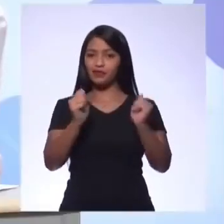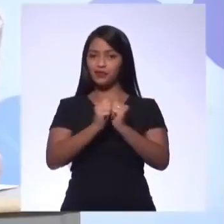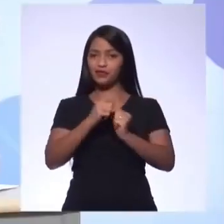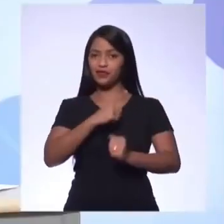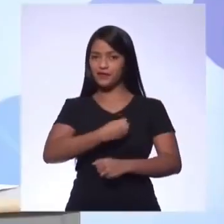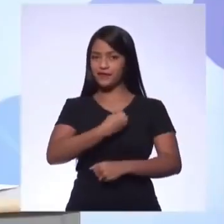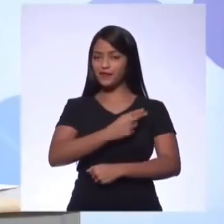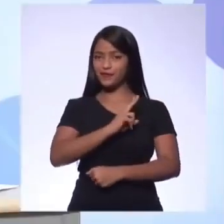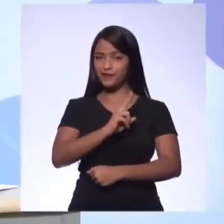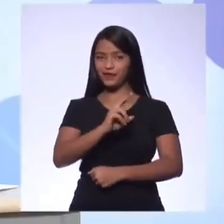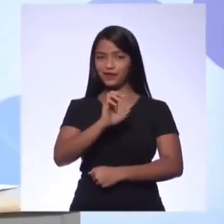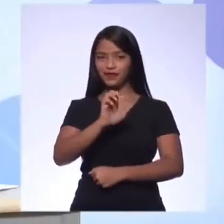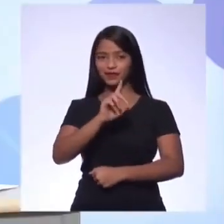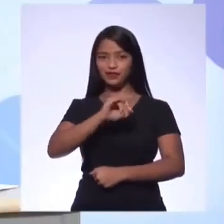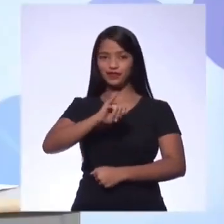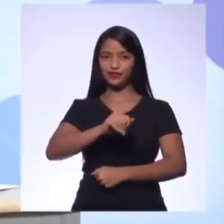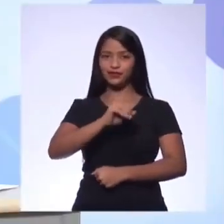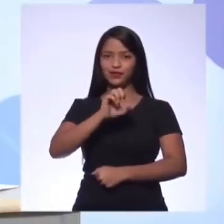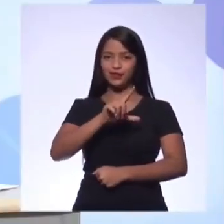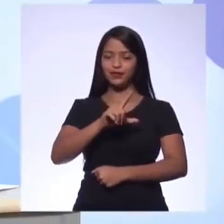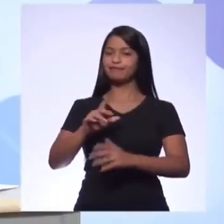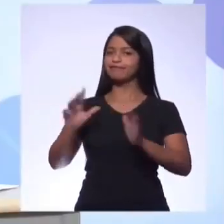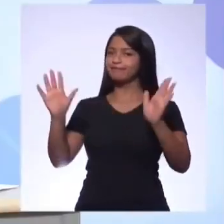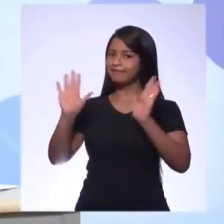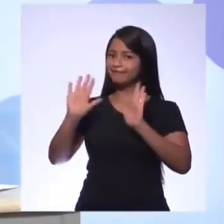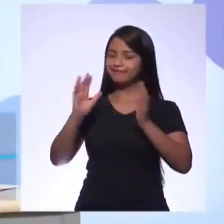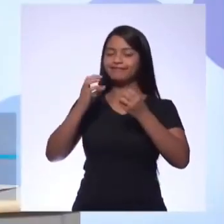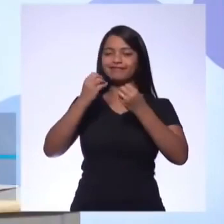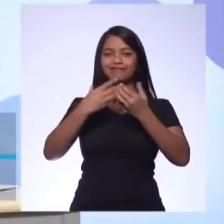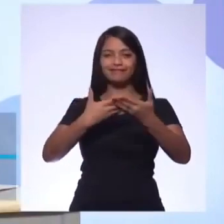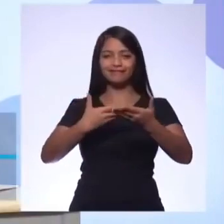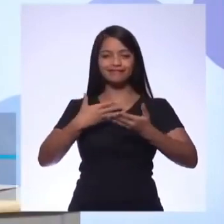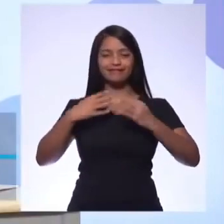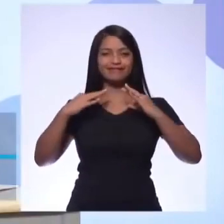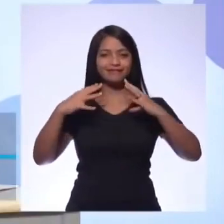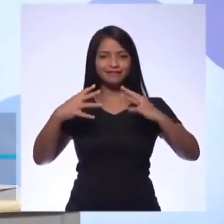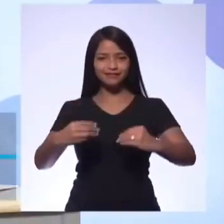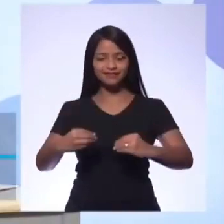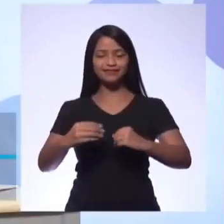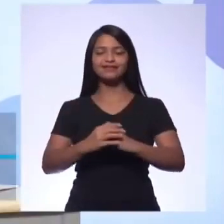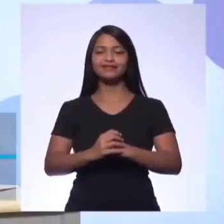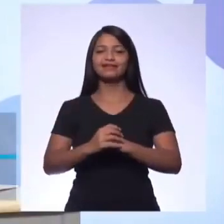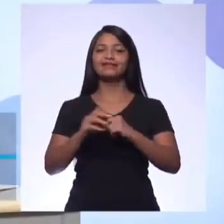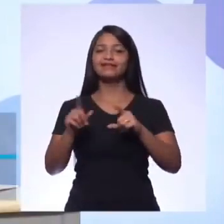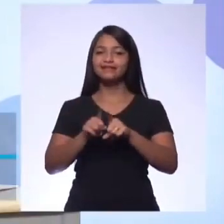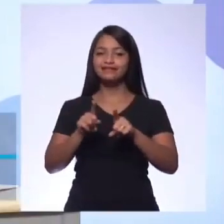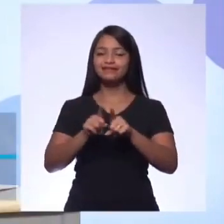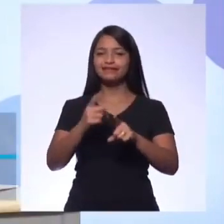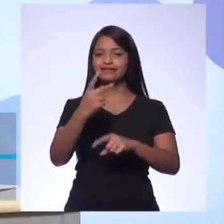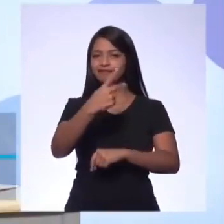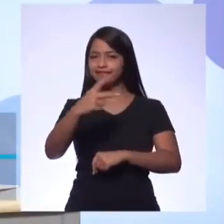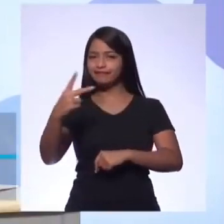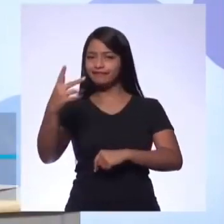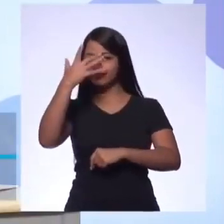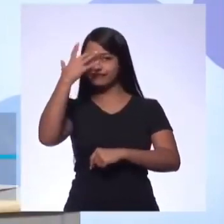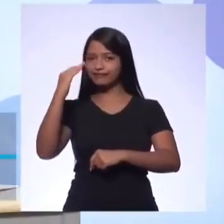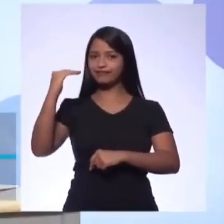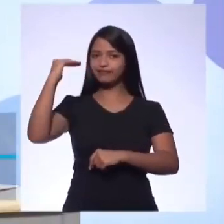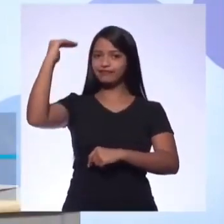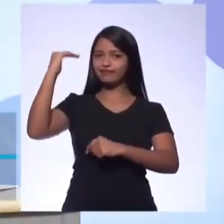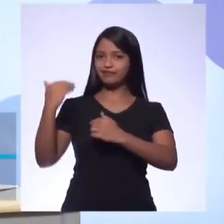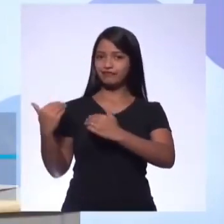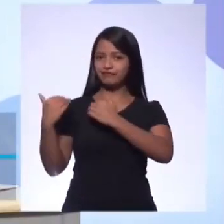lado. Olá, queridos educandos, sejam todos muito bem-vindos, bem como seus respectivos responsáveis e